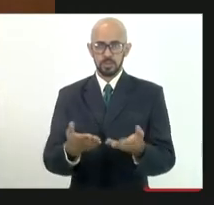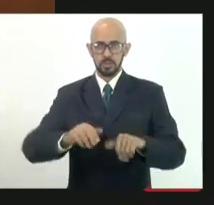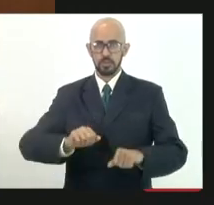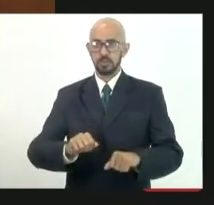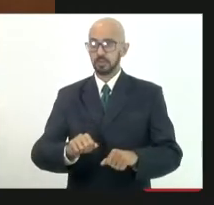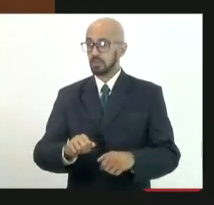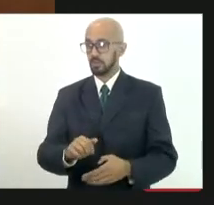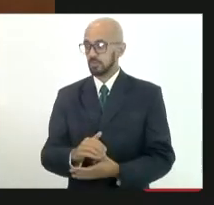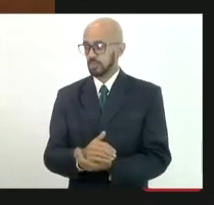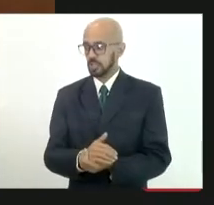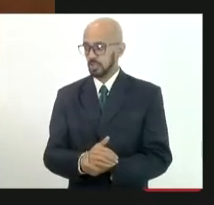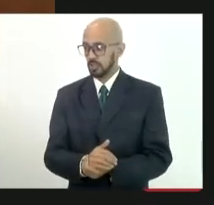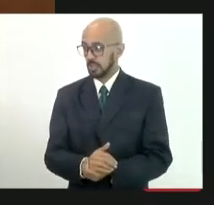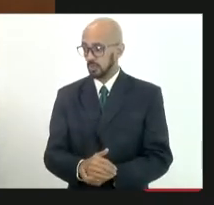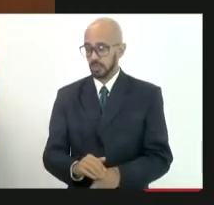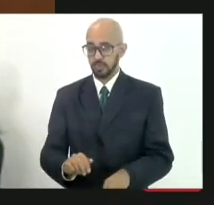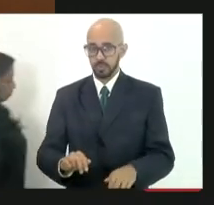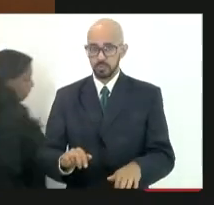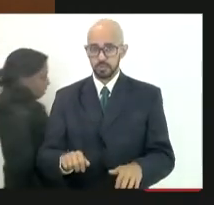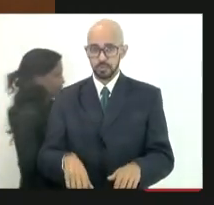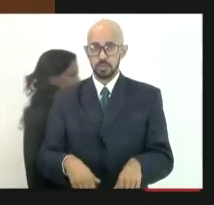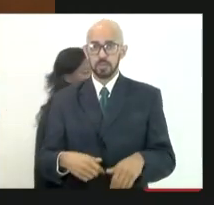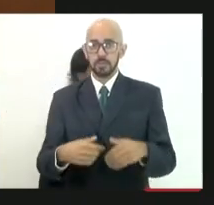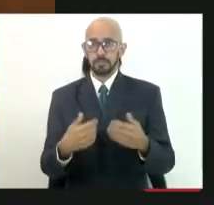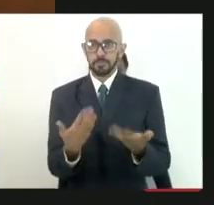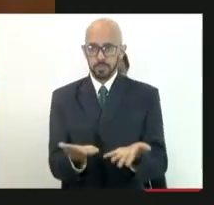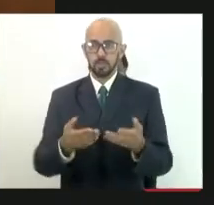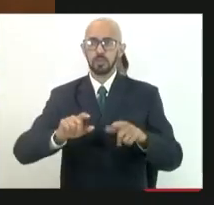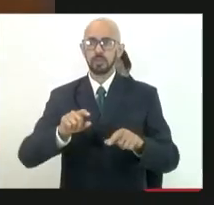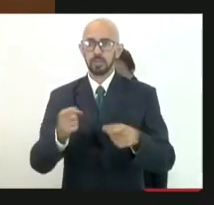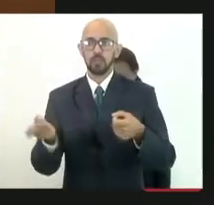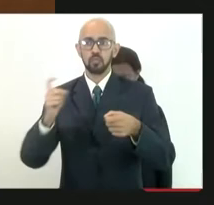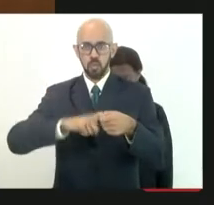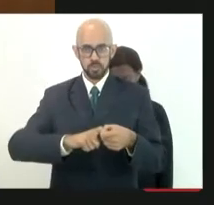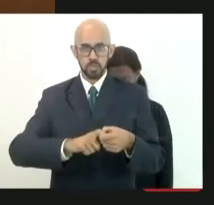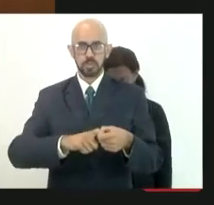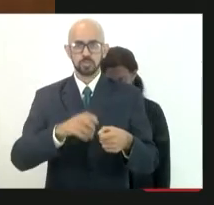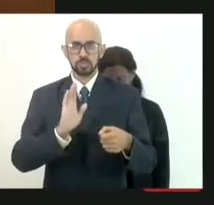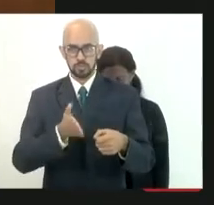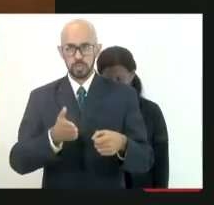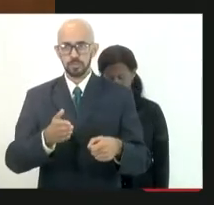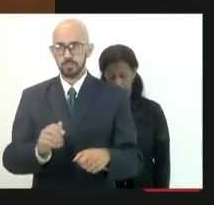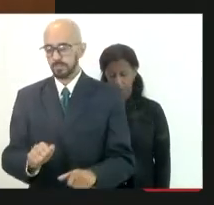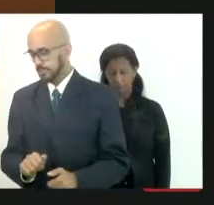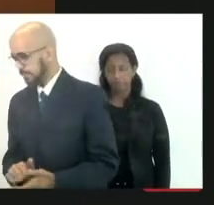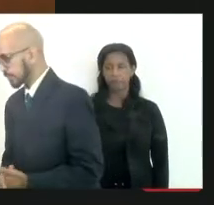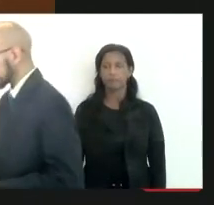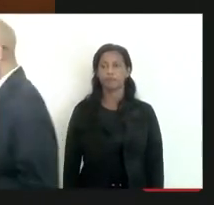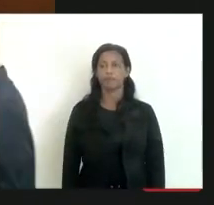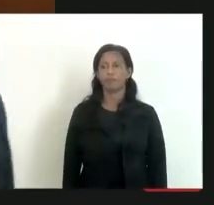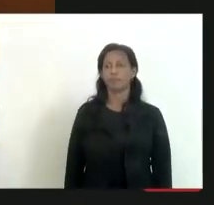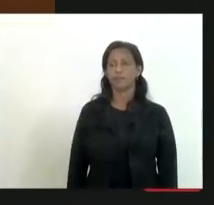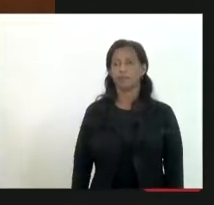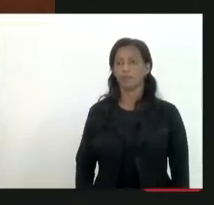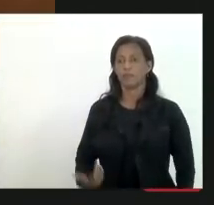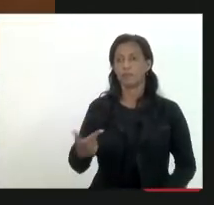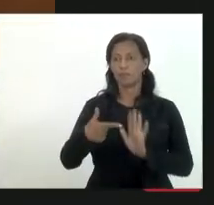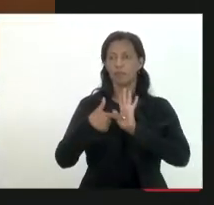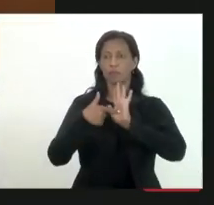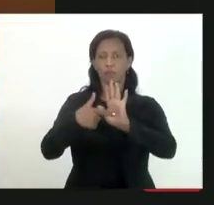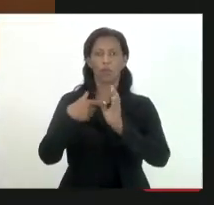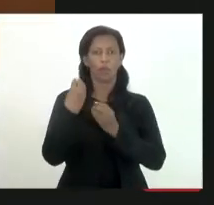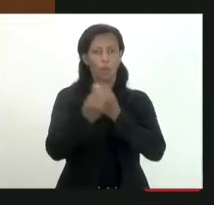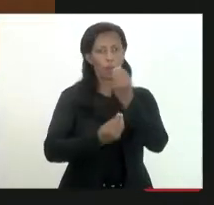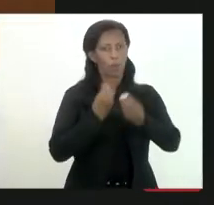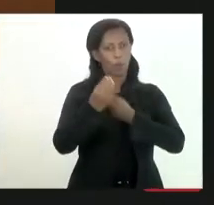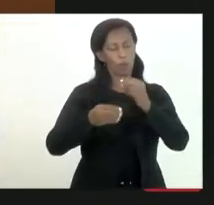então, isso foi encaminhado à deputada Marta Rocha também, está, portanto, já faz parte dos arquivos da CPI e revela como que